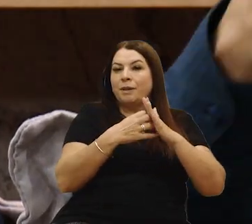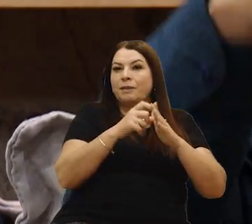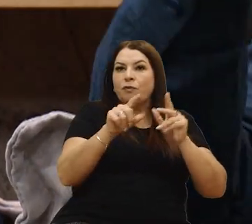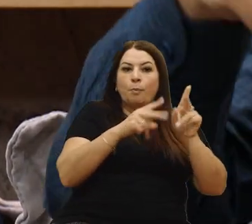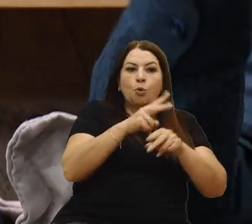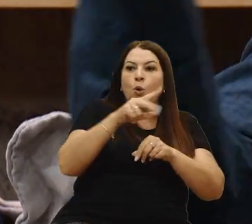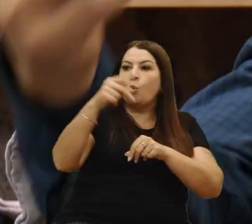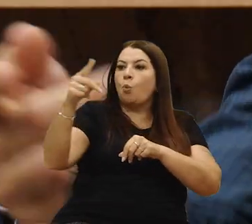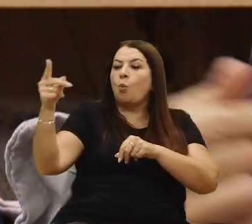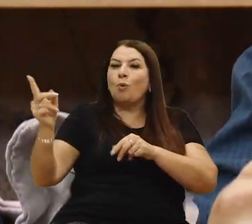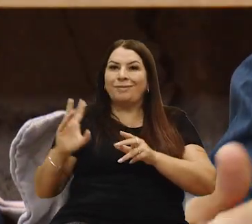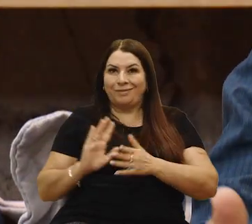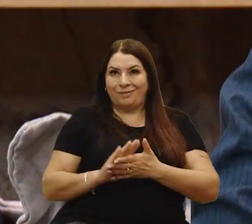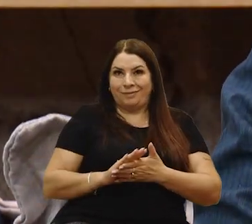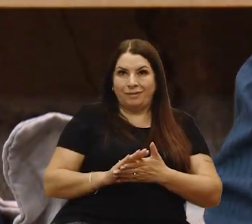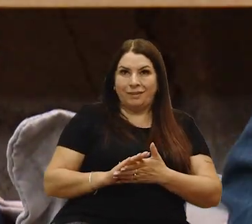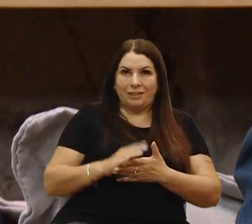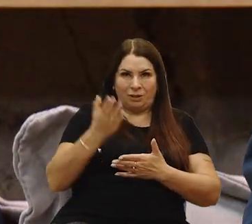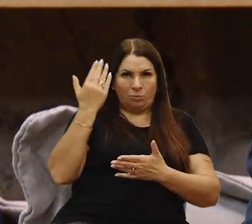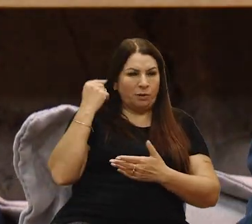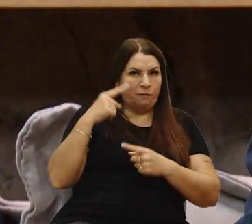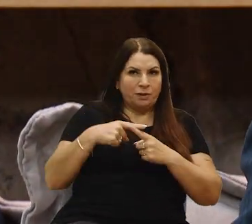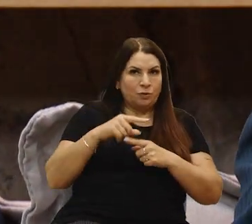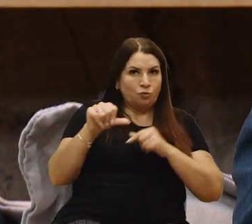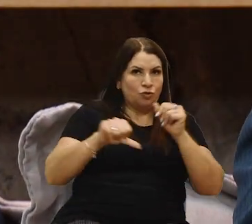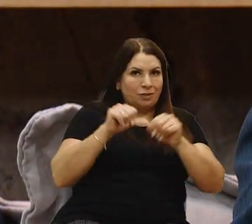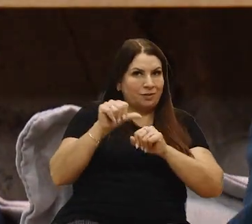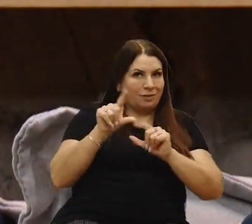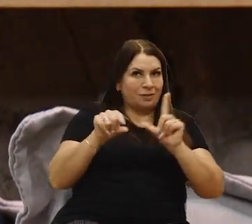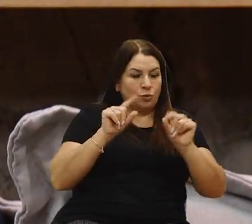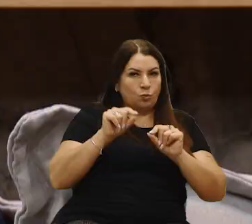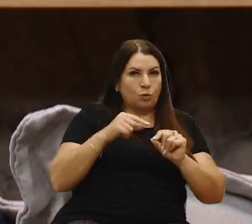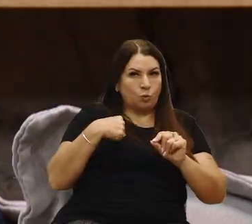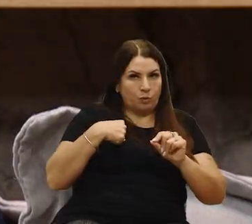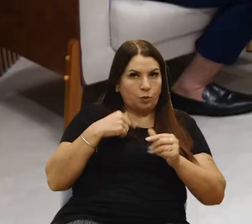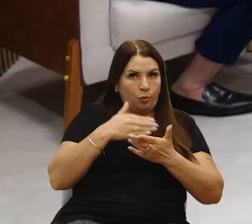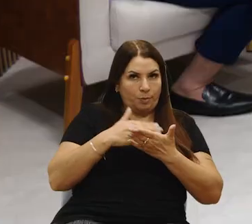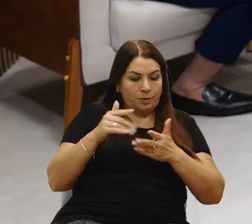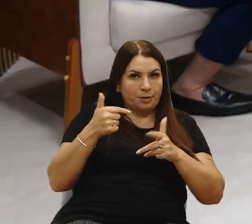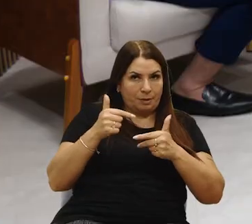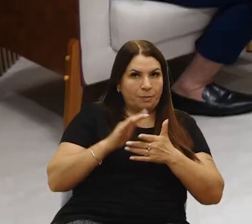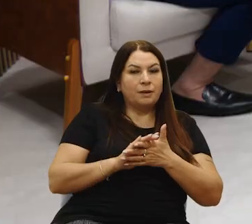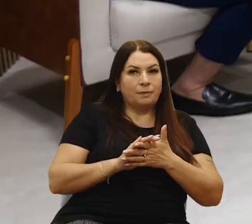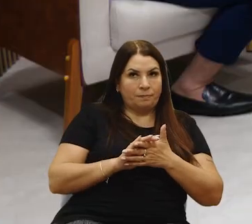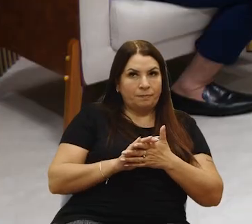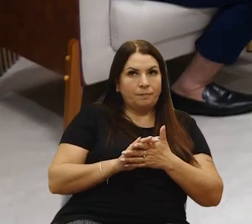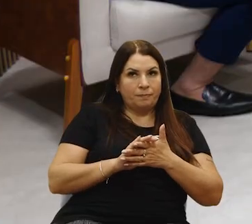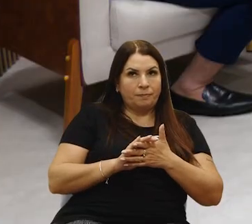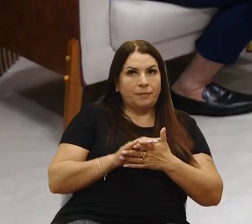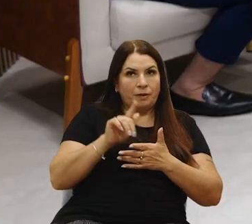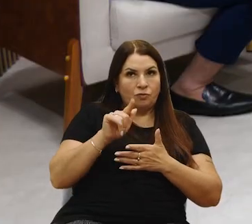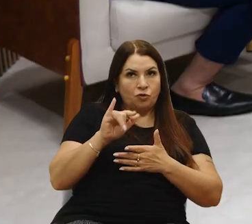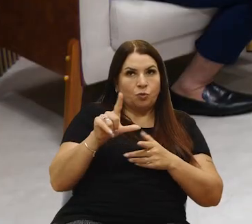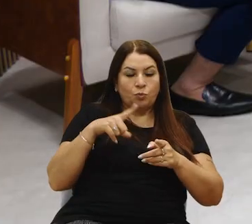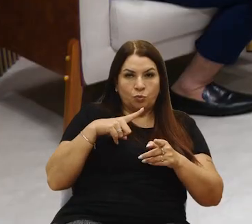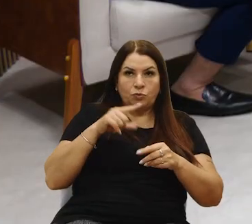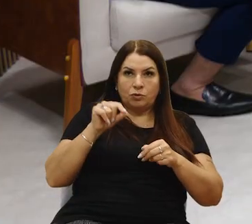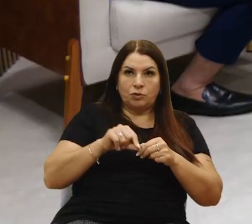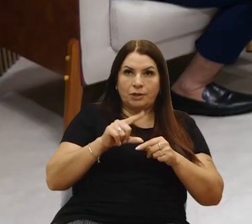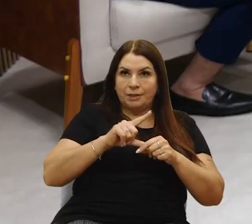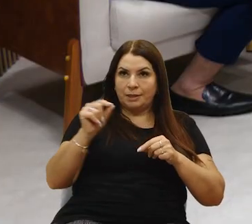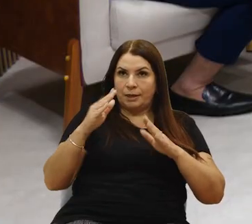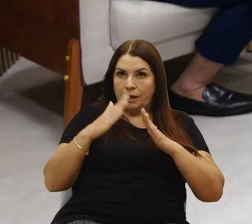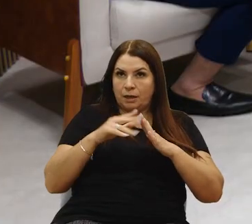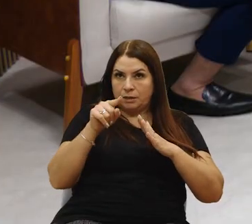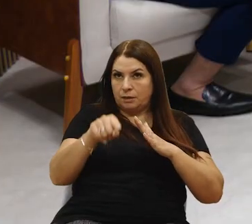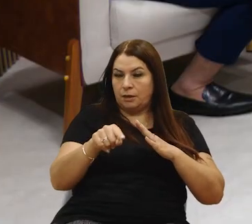vão buscar trabalho em outras. Uma vez tu não tinha essa alternativa, Vânia. Quando eu comecei a trabalhar, Gil, né, tu tinha que sair de casa